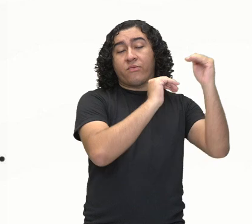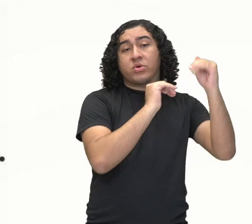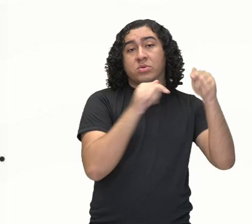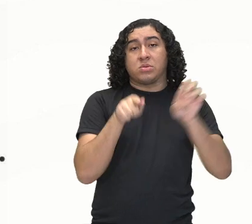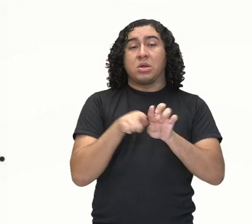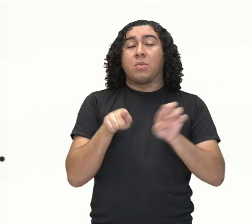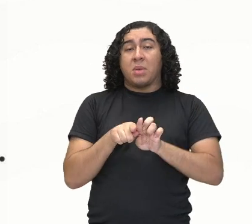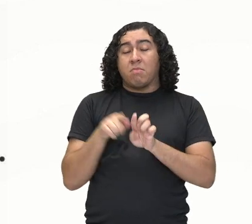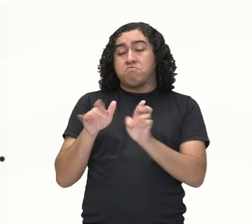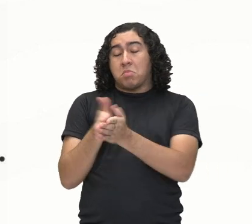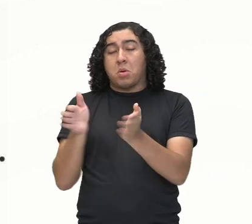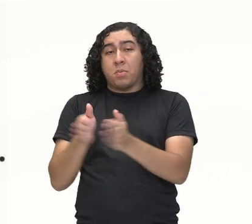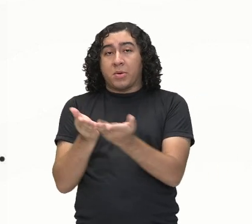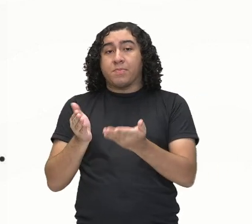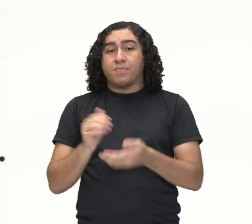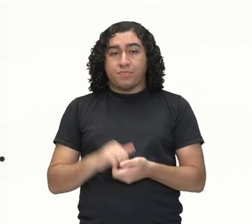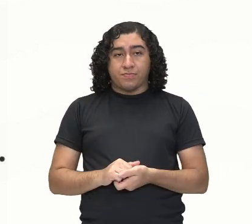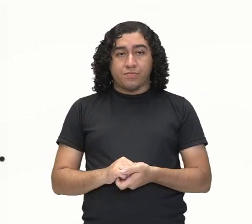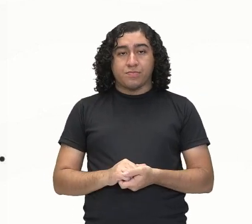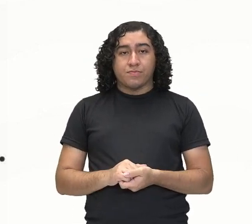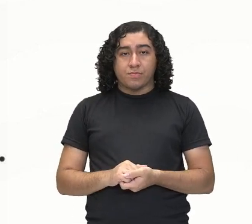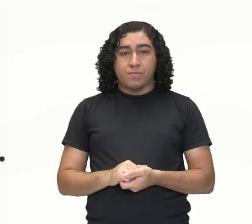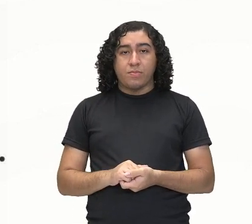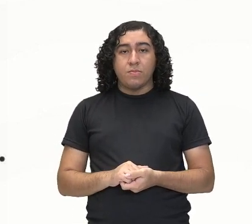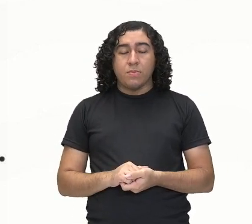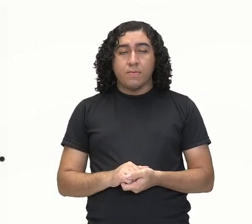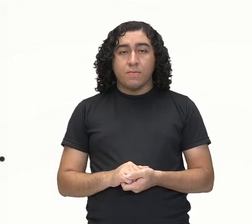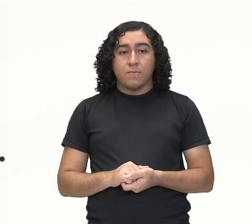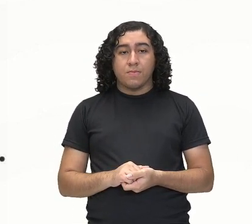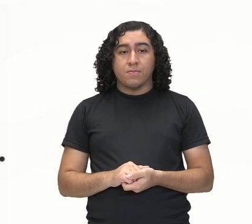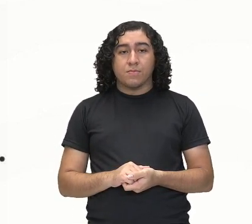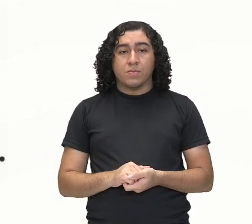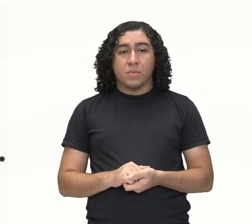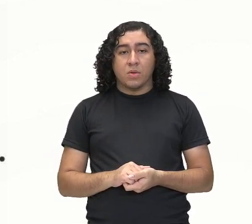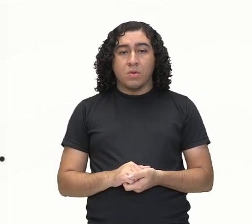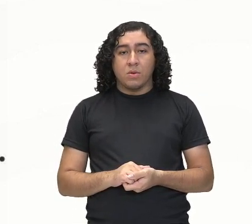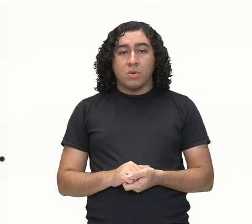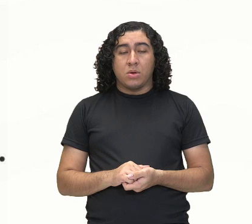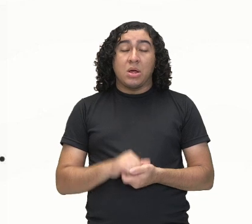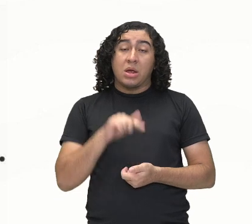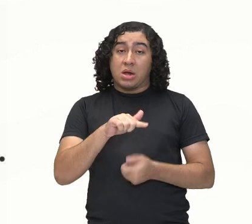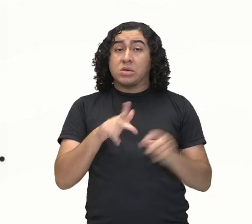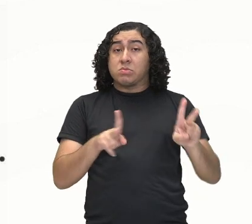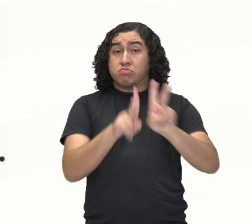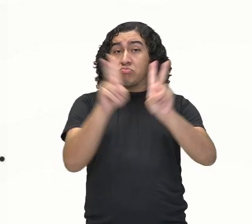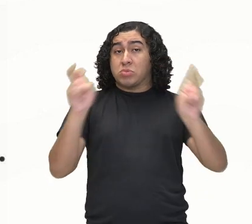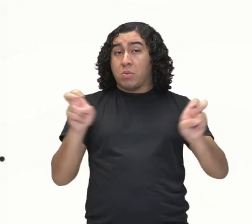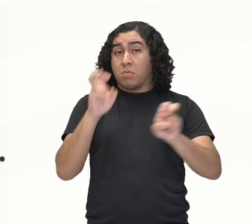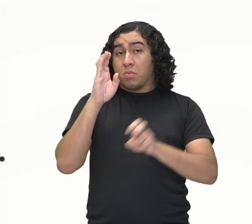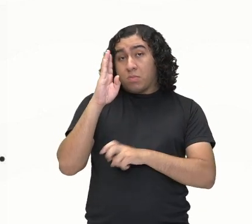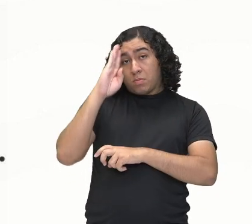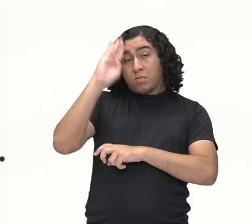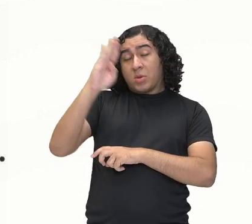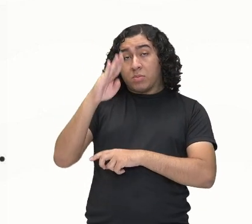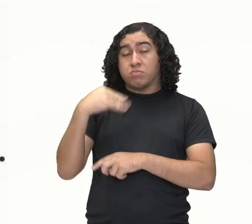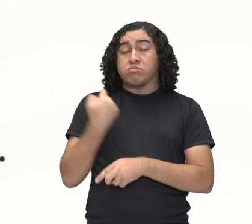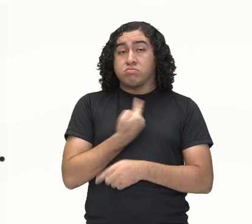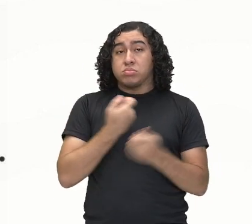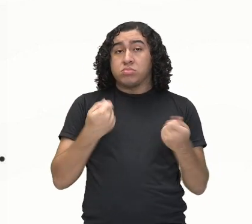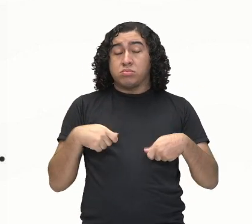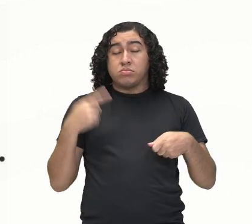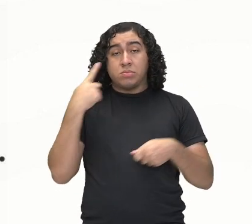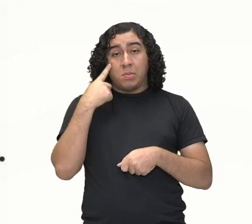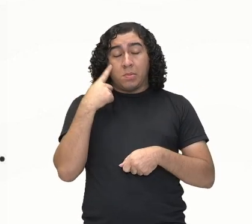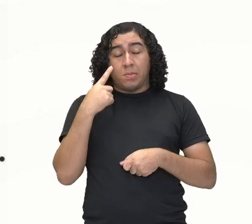considerado pobre, tá bom? Então, essa seria aí o X da questão, né? Como a gente pode